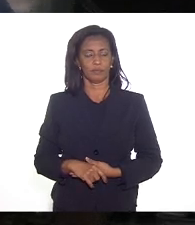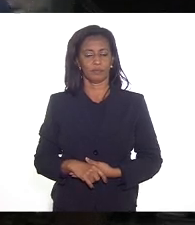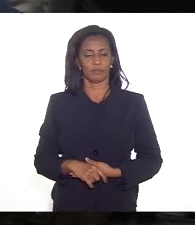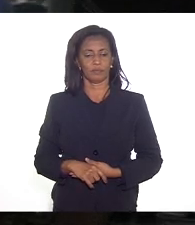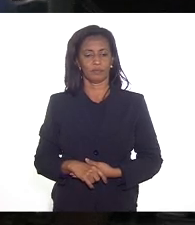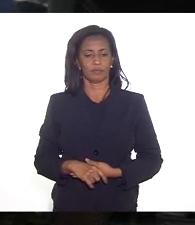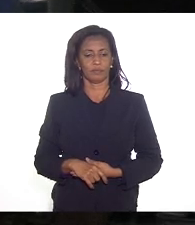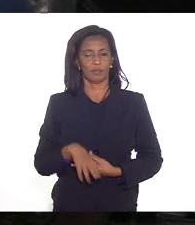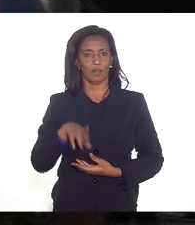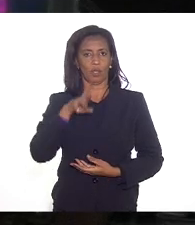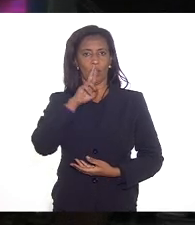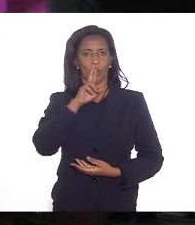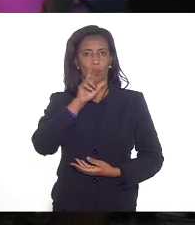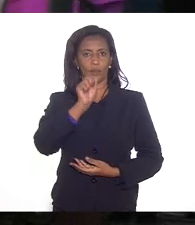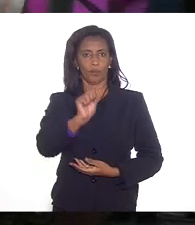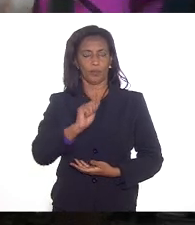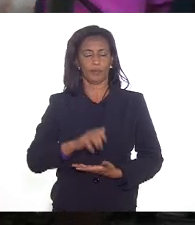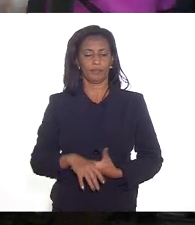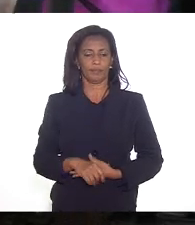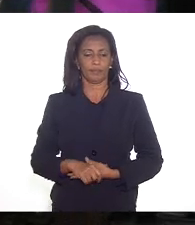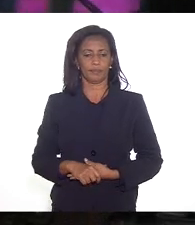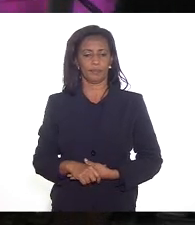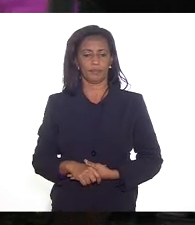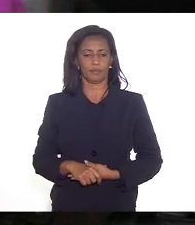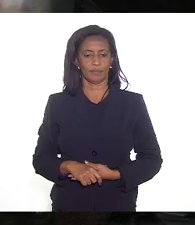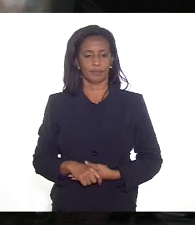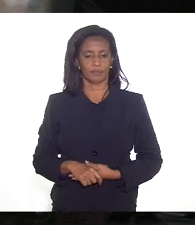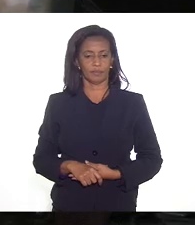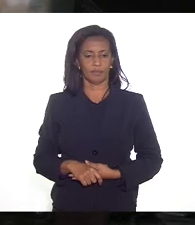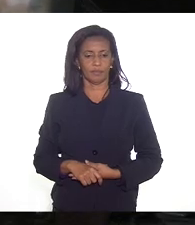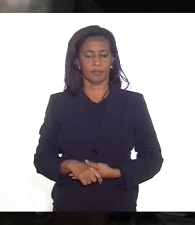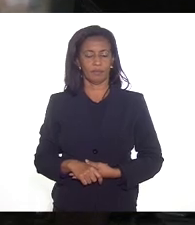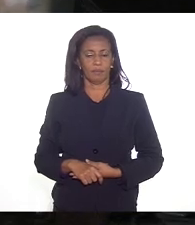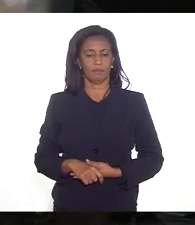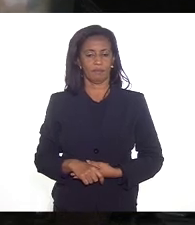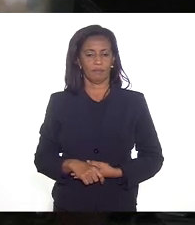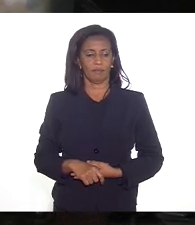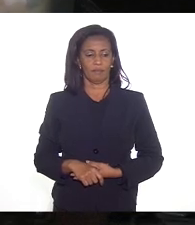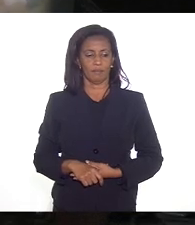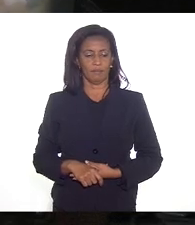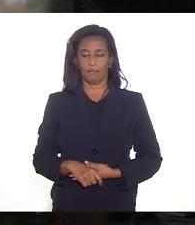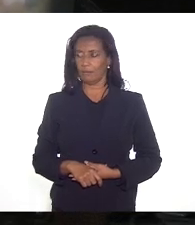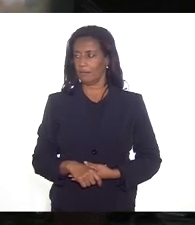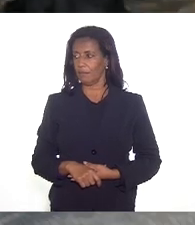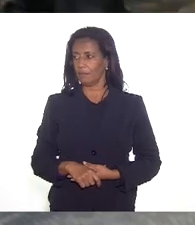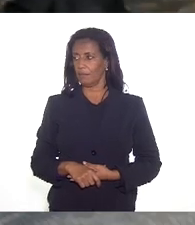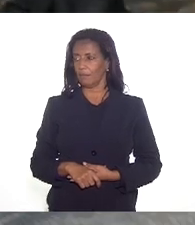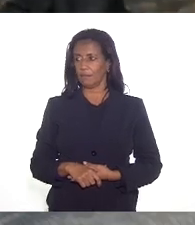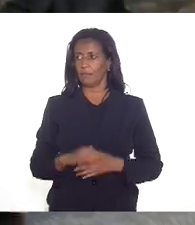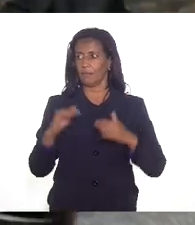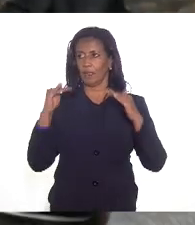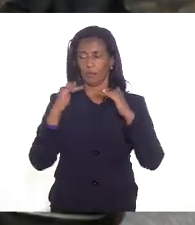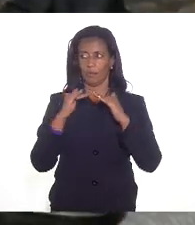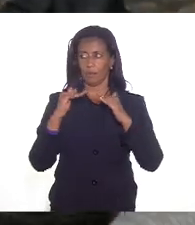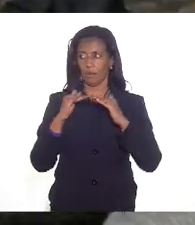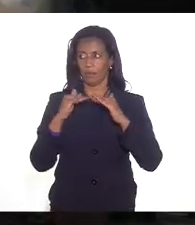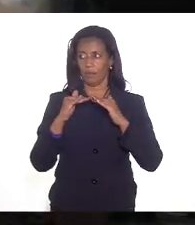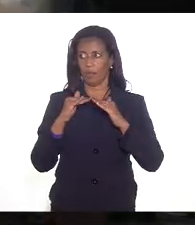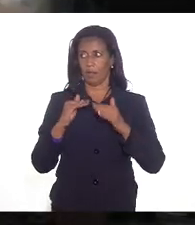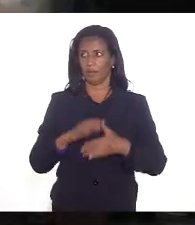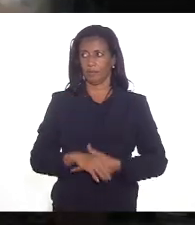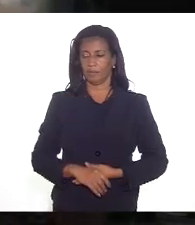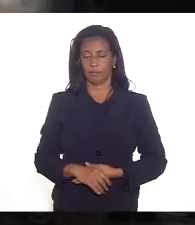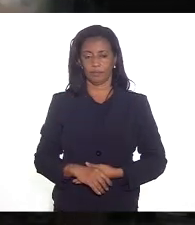o deputado Rodrigo Amorim E aí é favorável seu presente